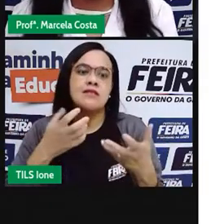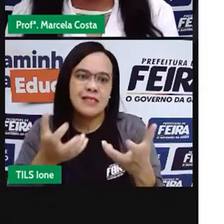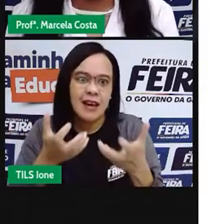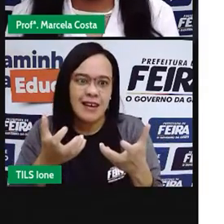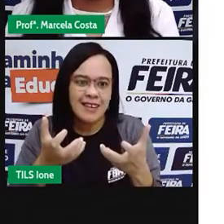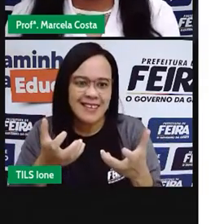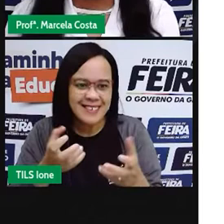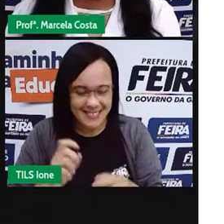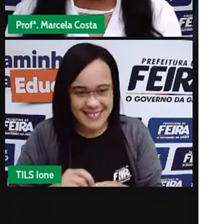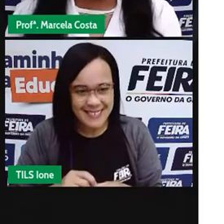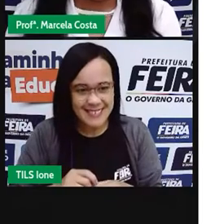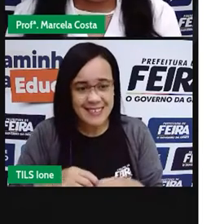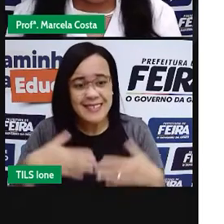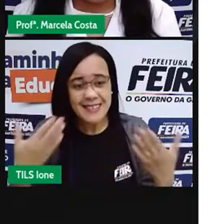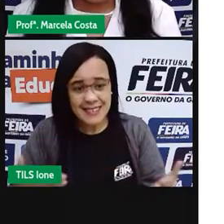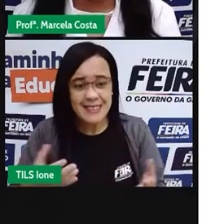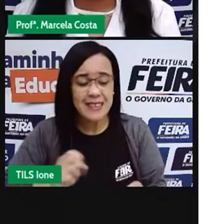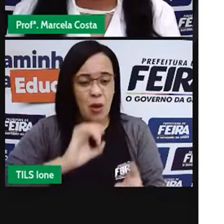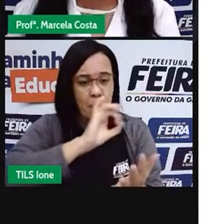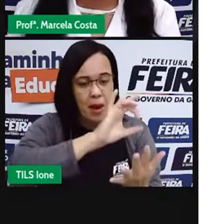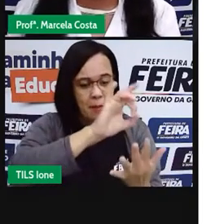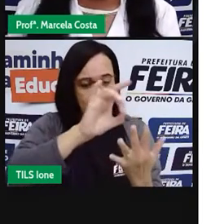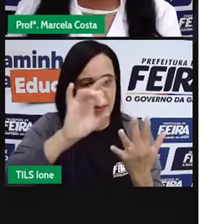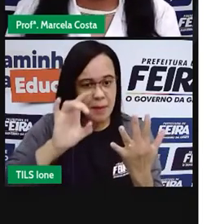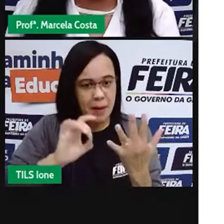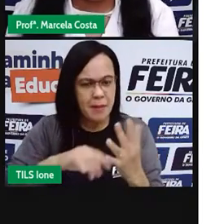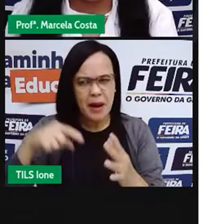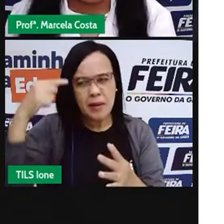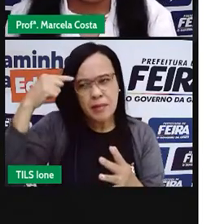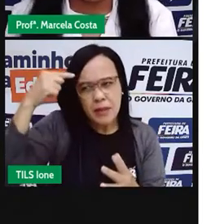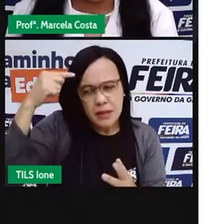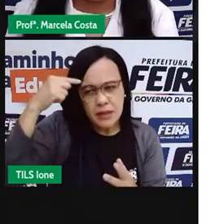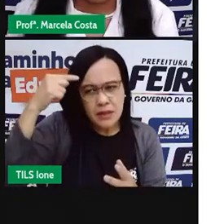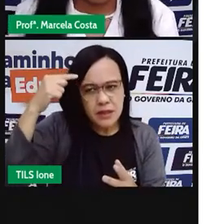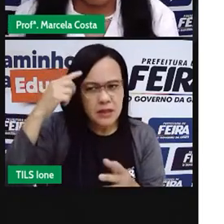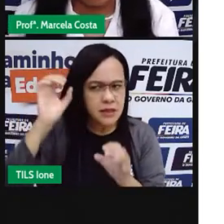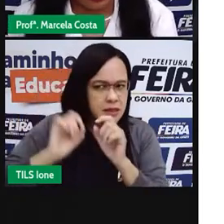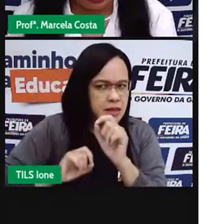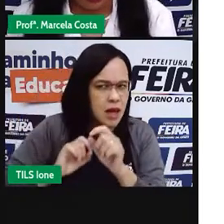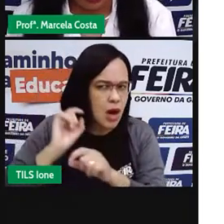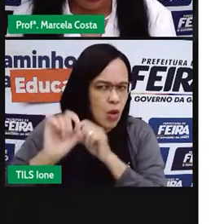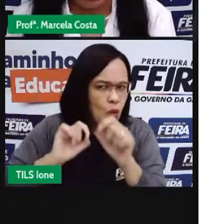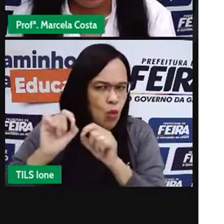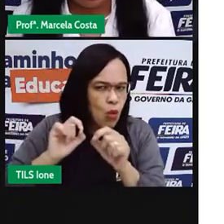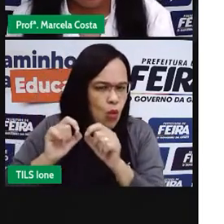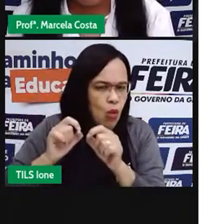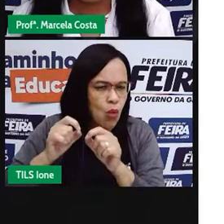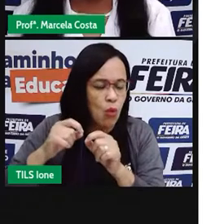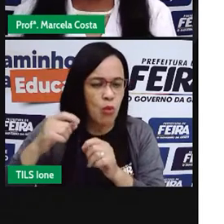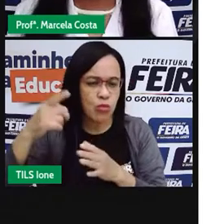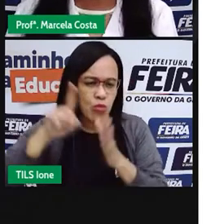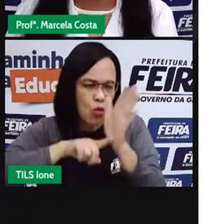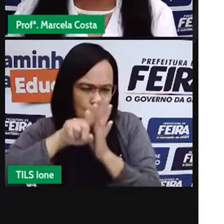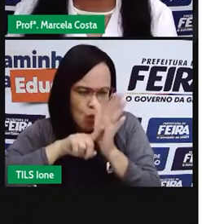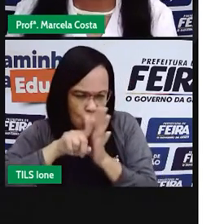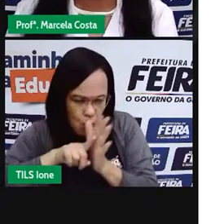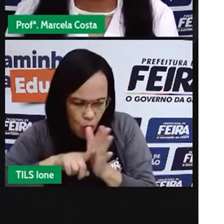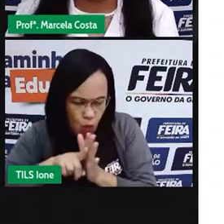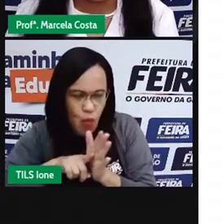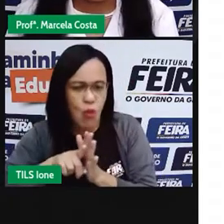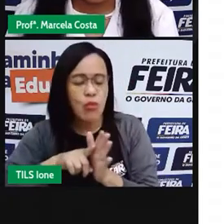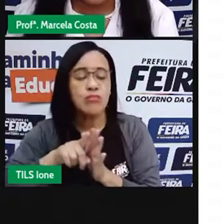Esses são alguns pontos que a gente tem que pensar toda vez que for comprar alguma coisa nova. E